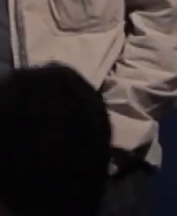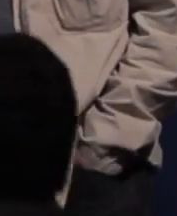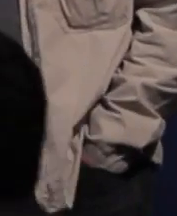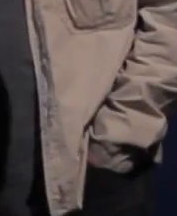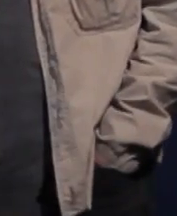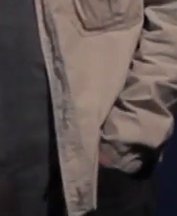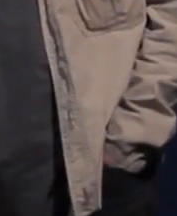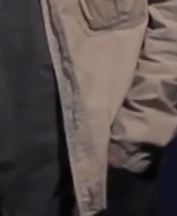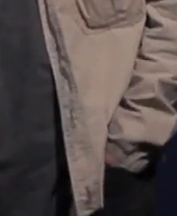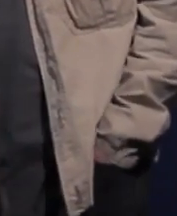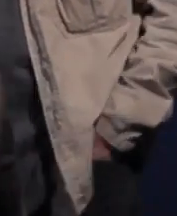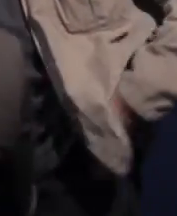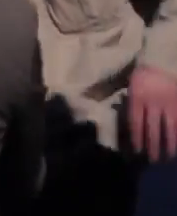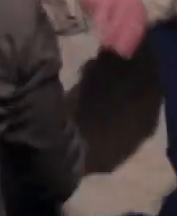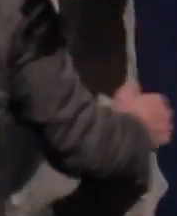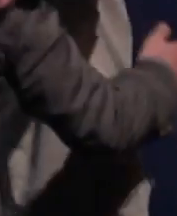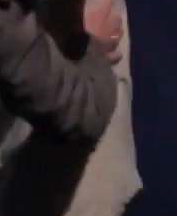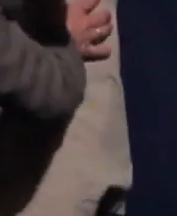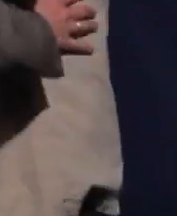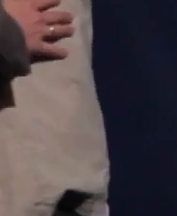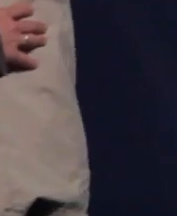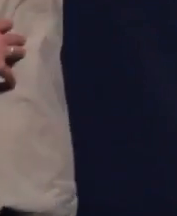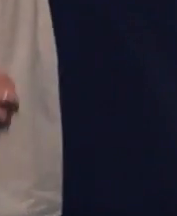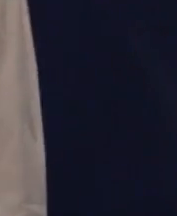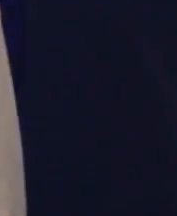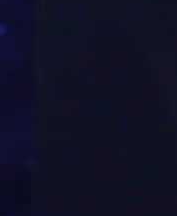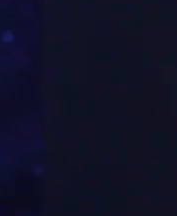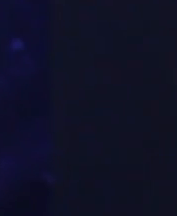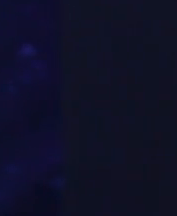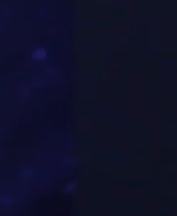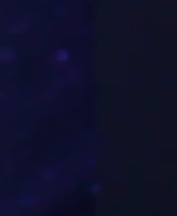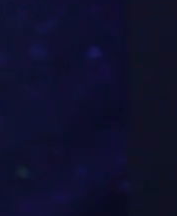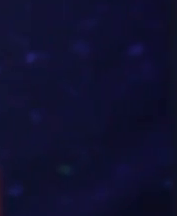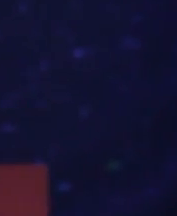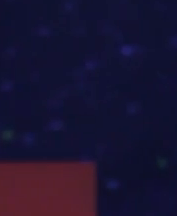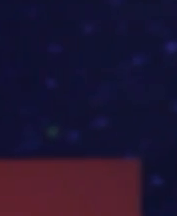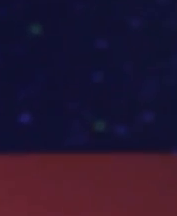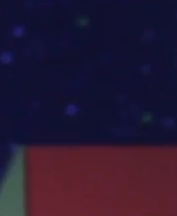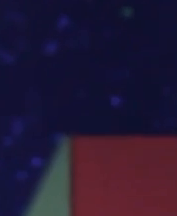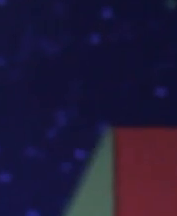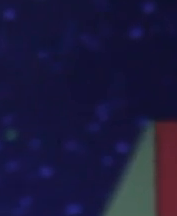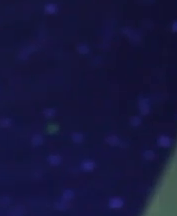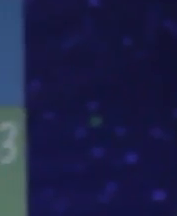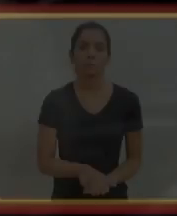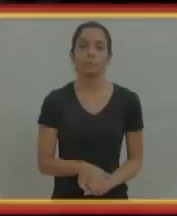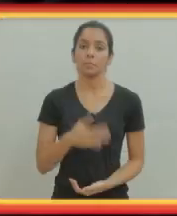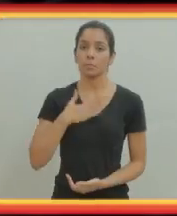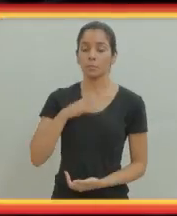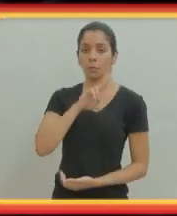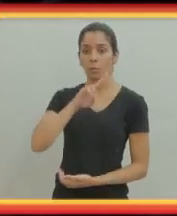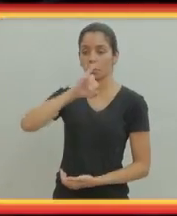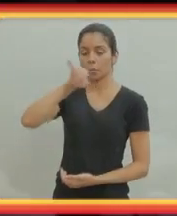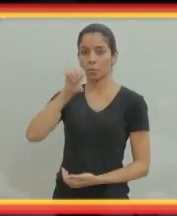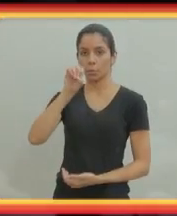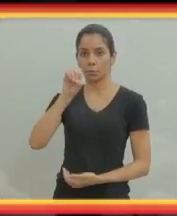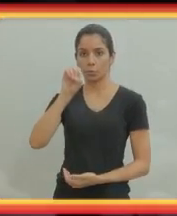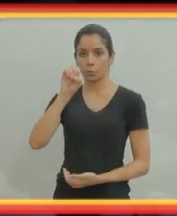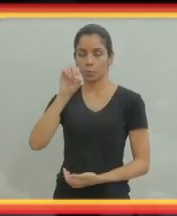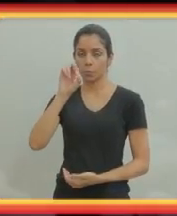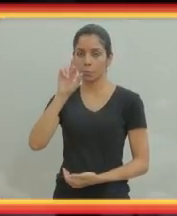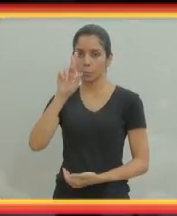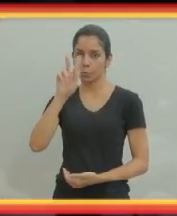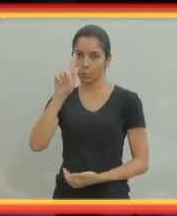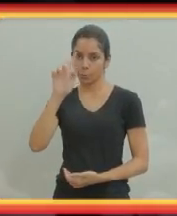No palco, Moacir ao lado de uma mulher. Dr. Caio sobe e aperta a mão de Moacir, que bate nas costas dele. Meu nome é Jorge, eu sou pai